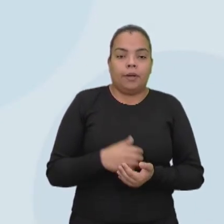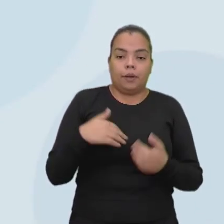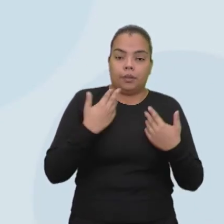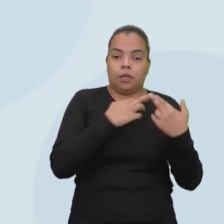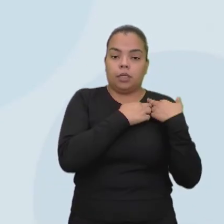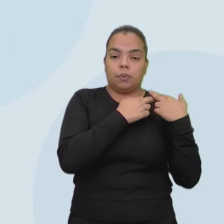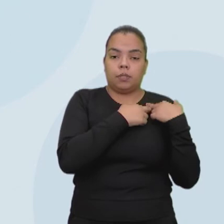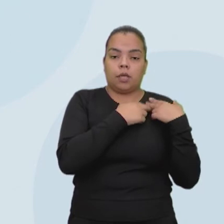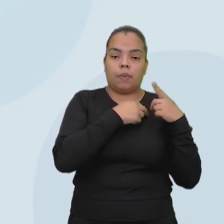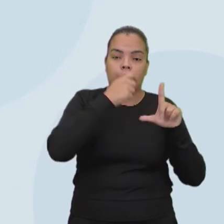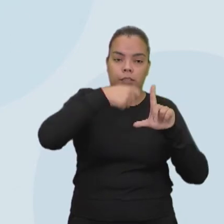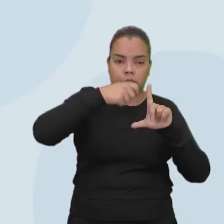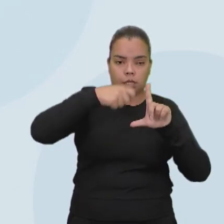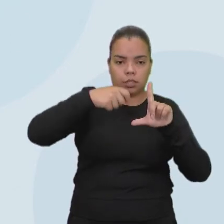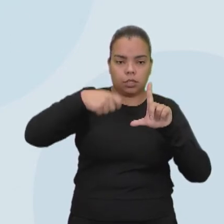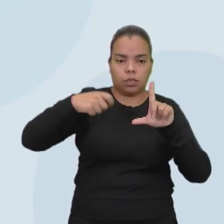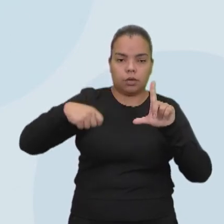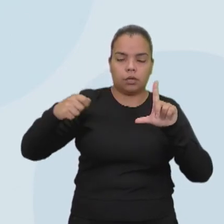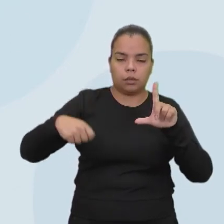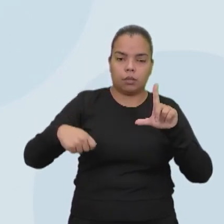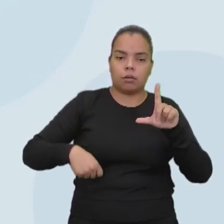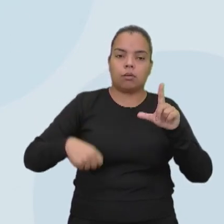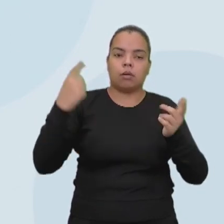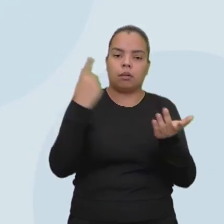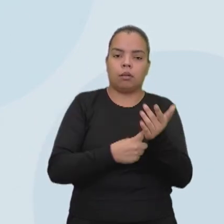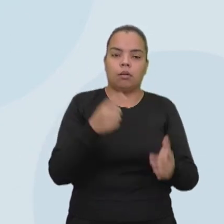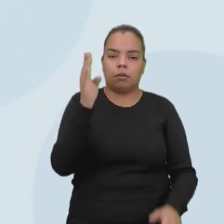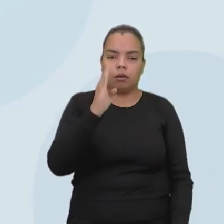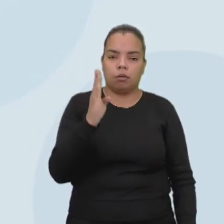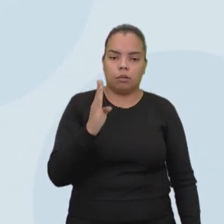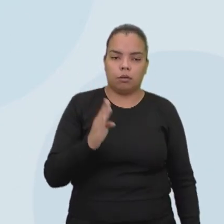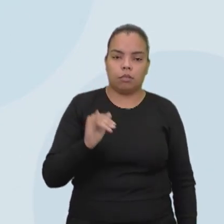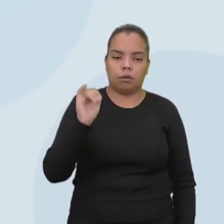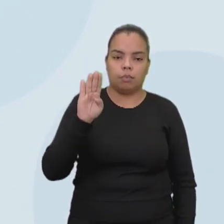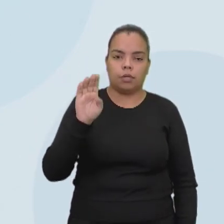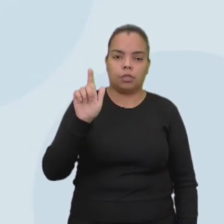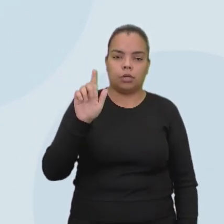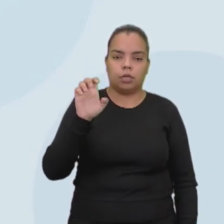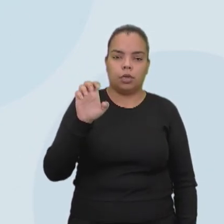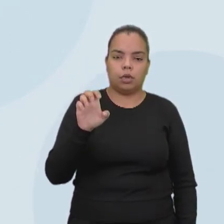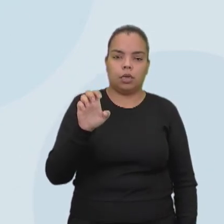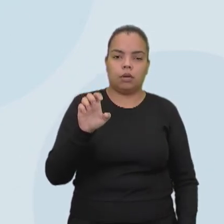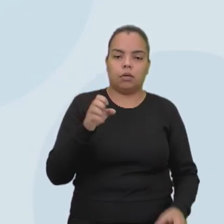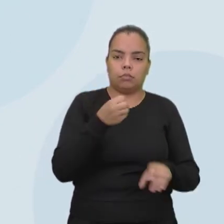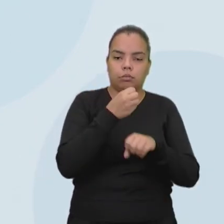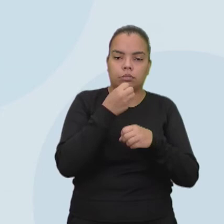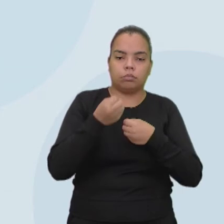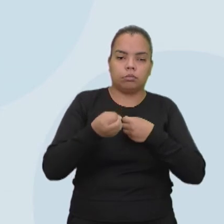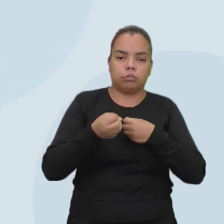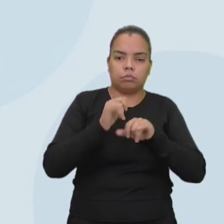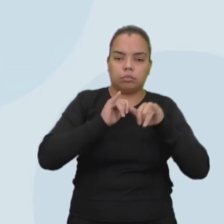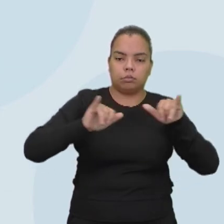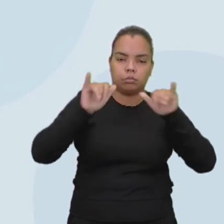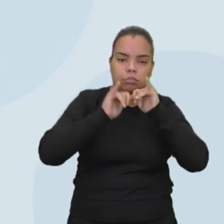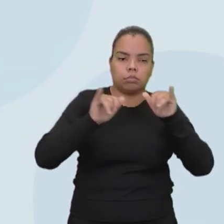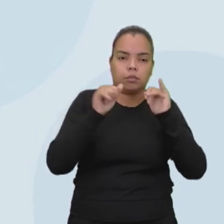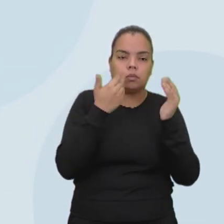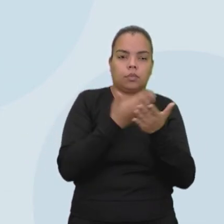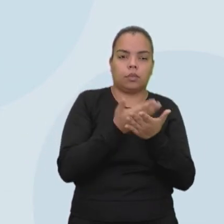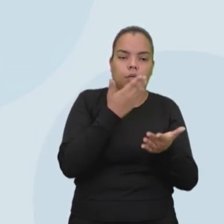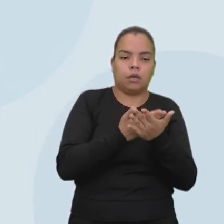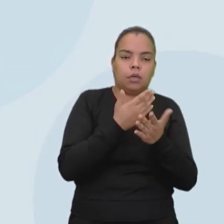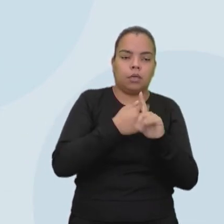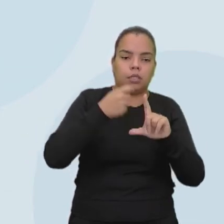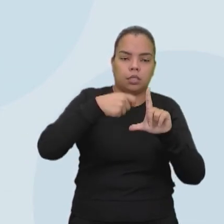pelas estatísticas oficiais brasileiras, o IBGE, com a divulgação do estudo Estatísticas de Gênero, Indicadores Sociais das